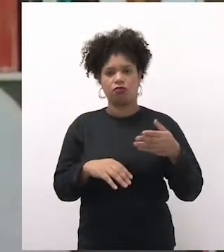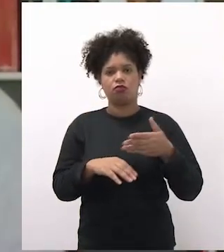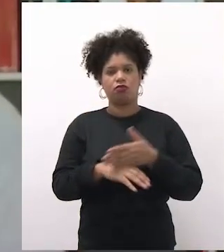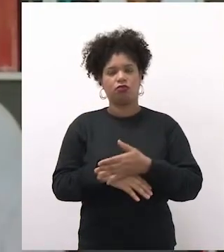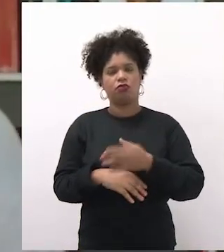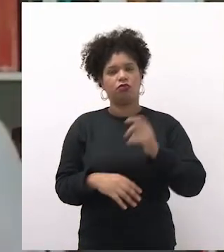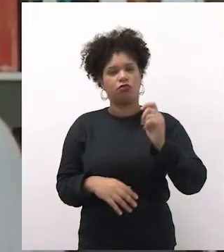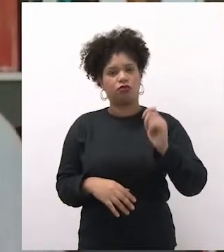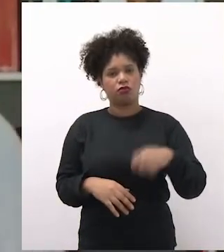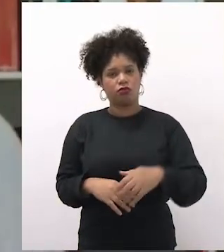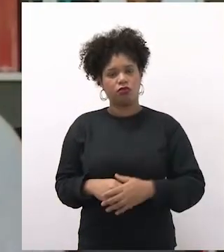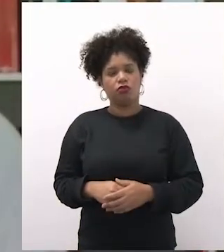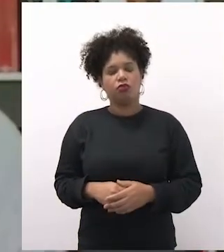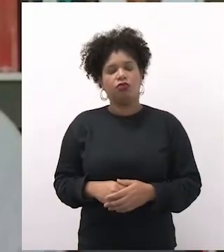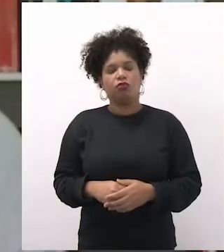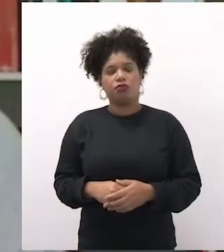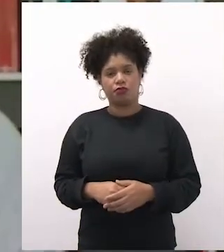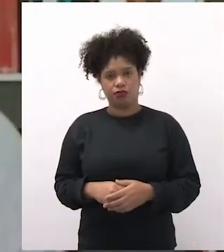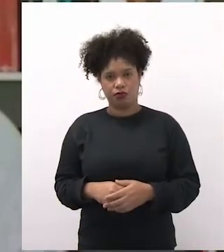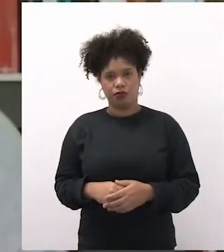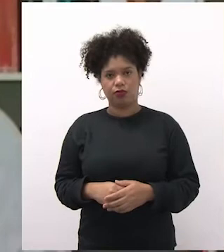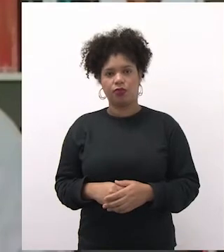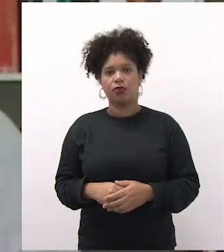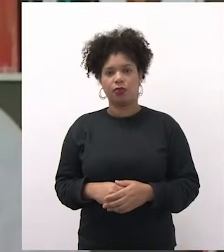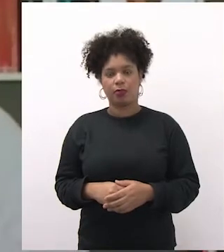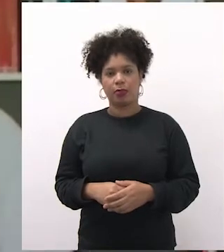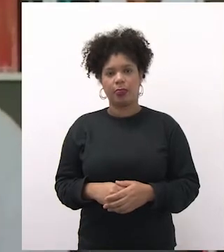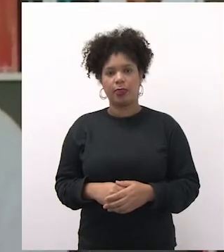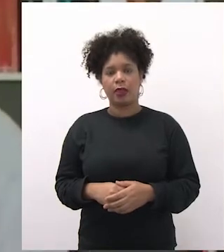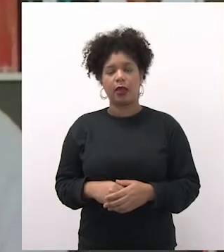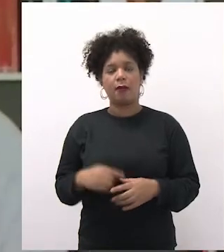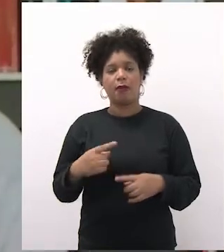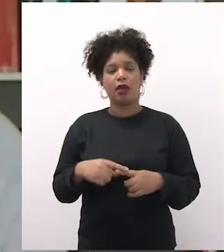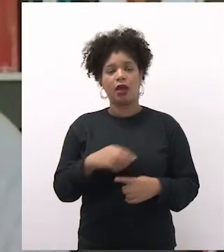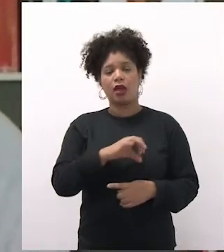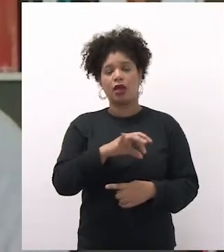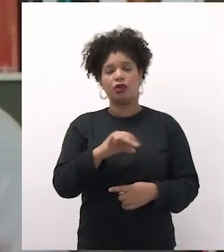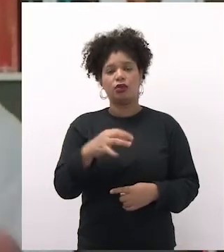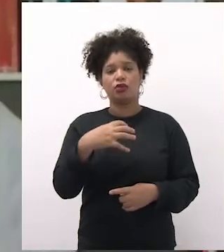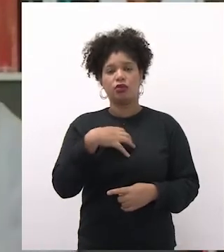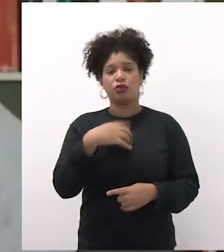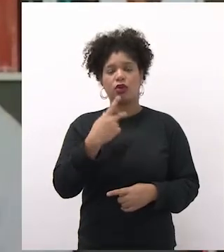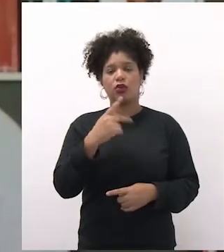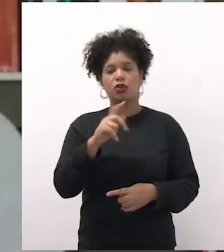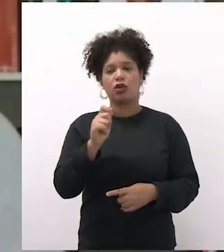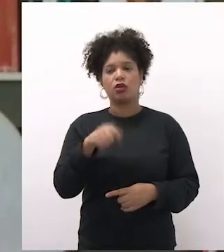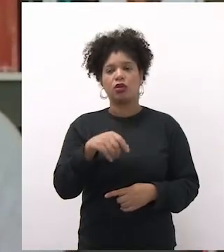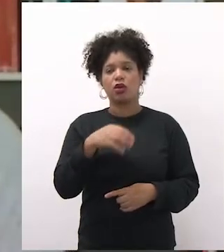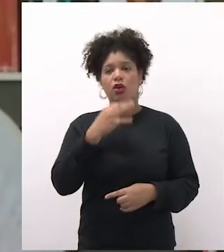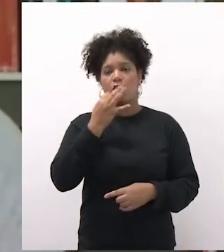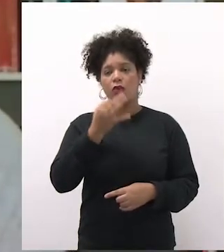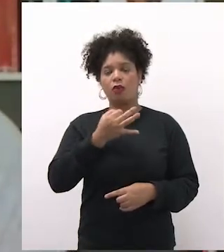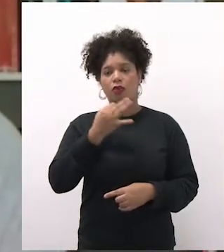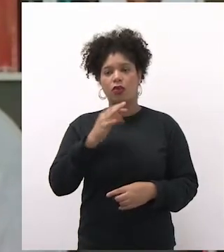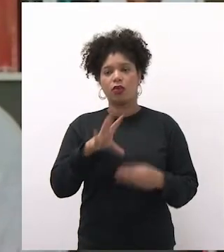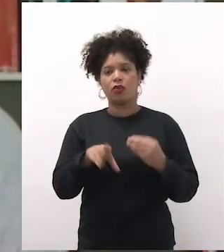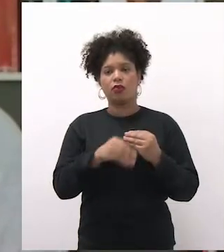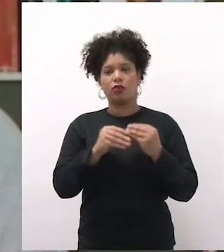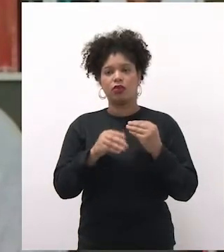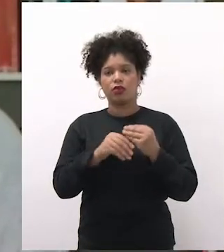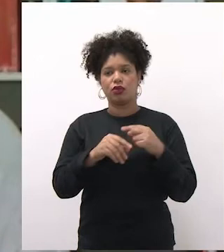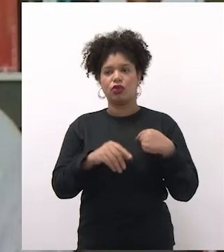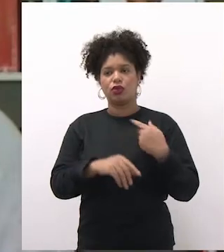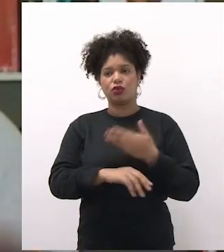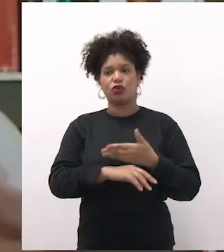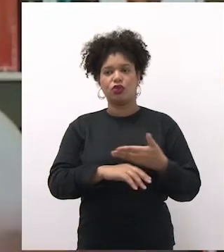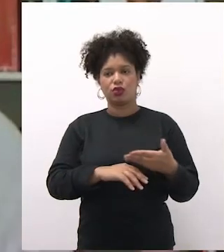gente faz com que essas pessoas, do jeito delas, contribuam. Uma coisa que a gente faz quando a